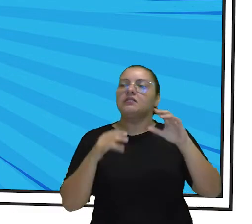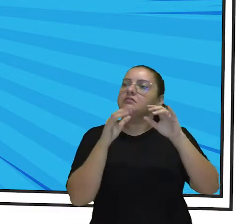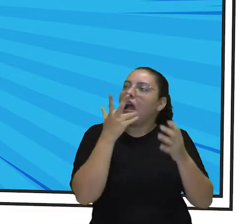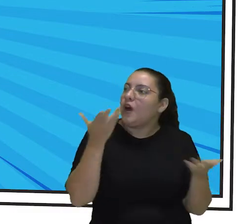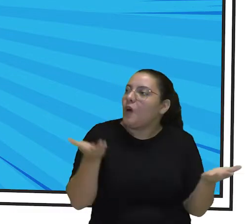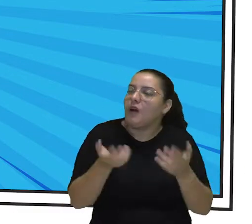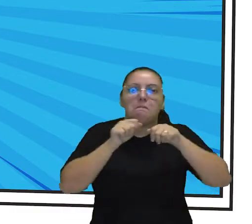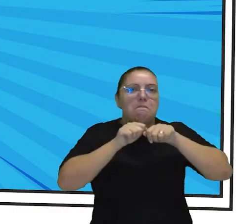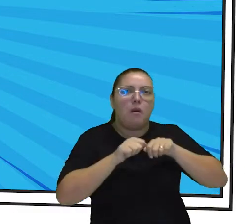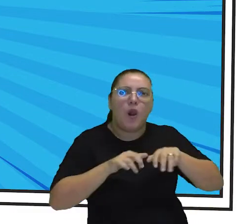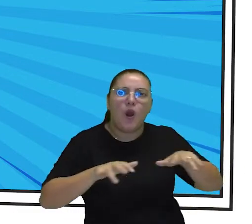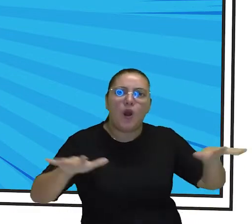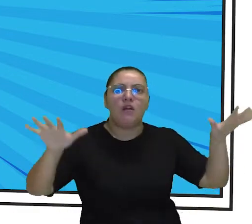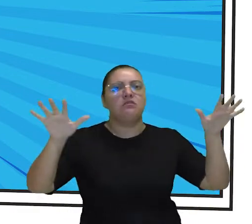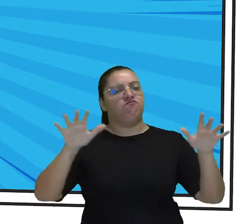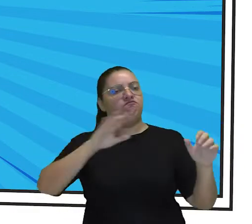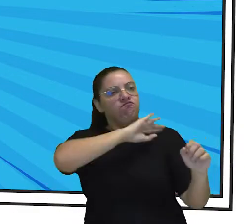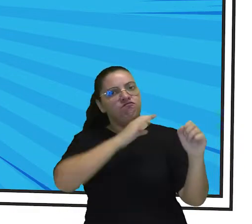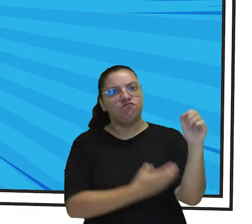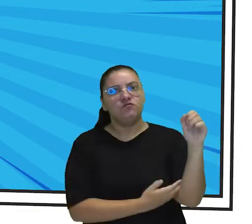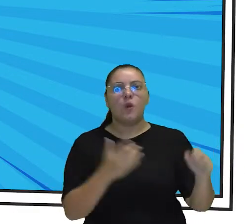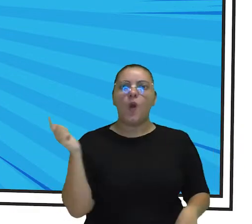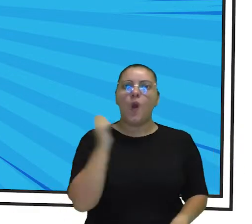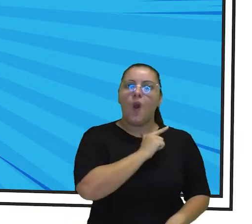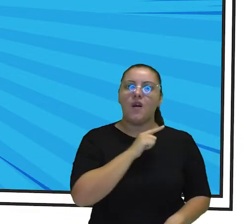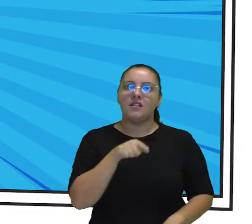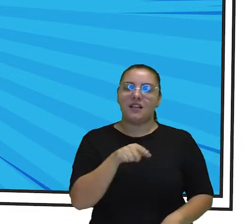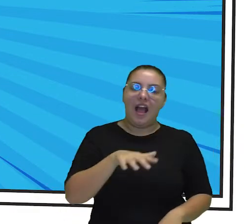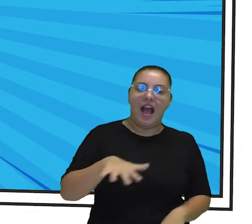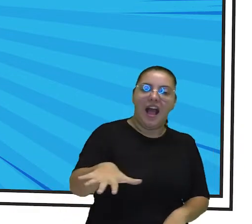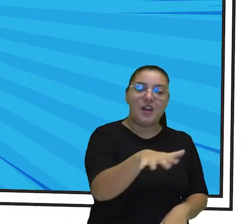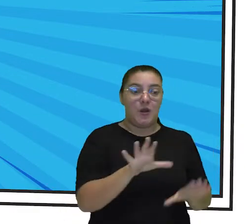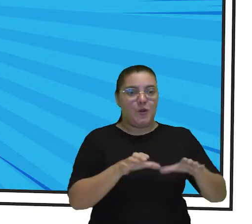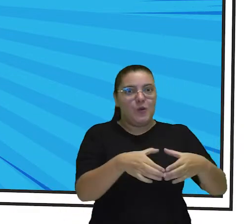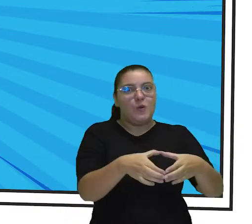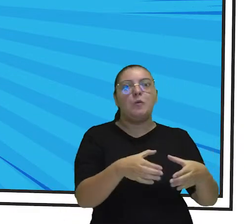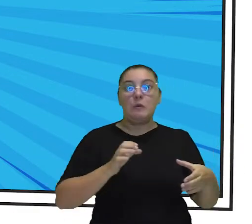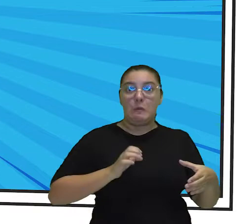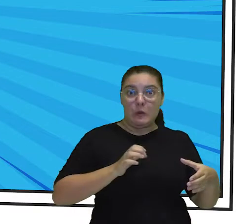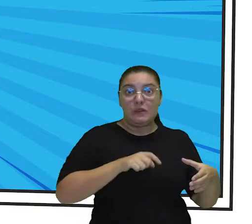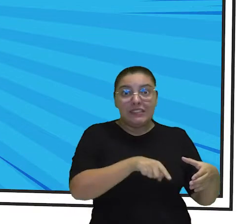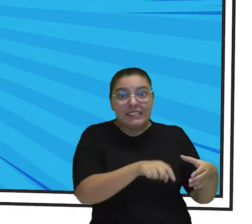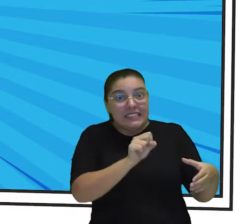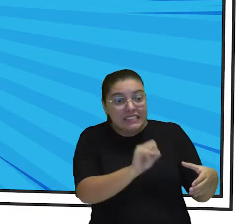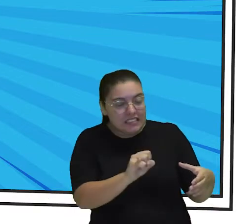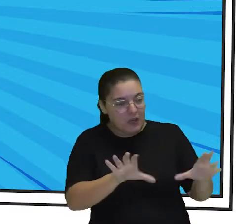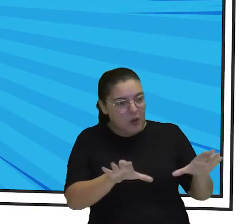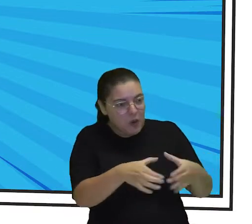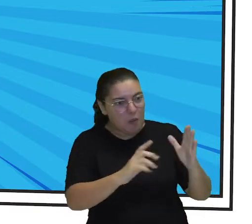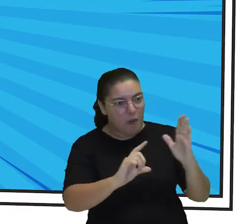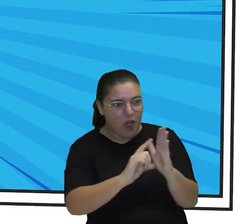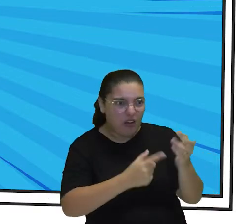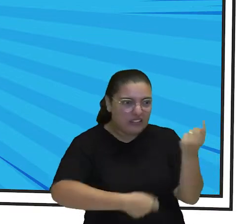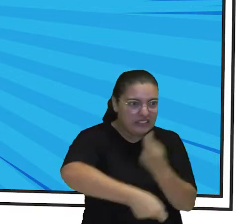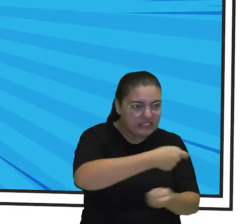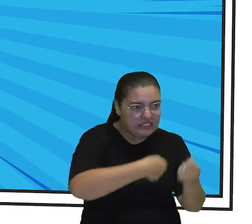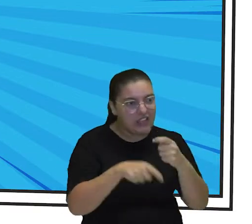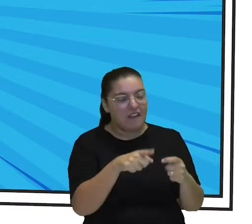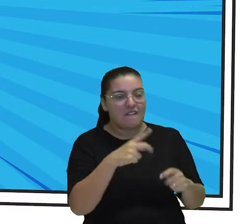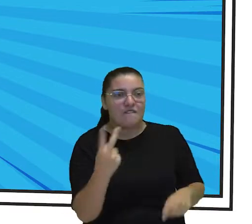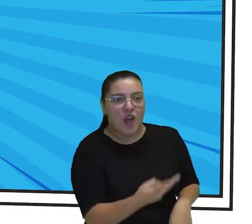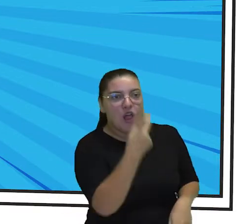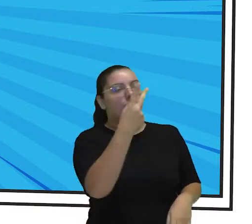divulgadas, fortalecidas exatamente pelo setor da burguesia. Porque se a burguesia valoriza o